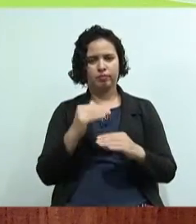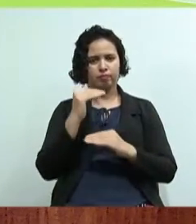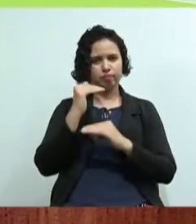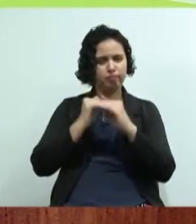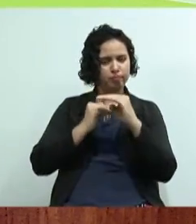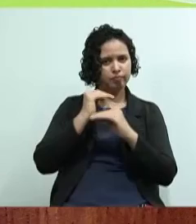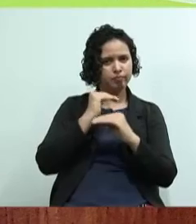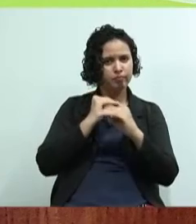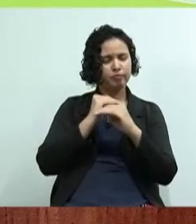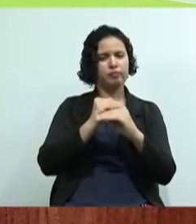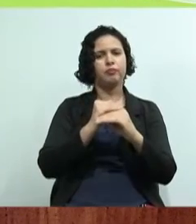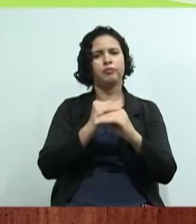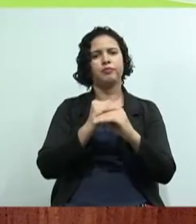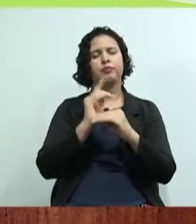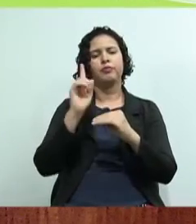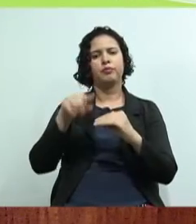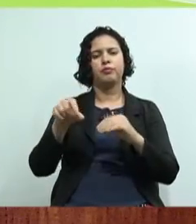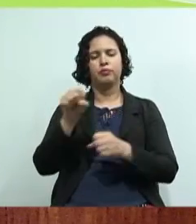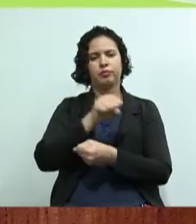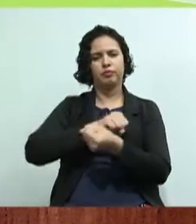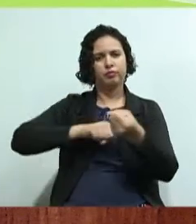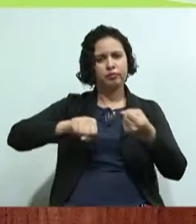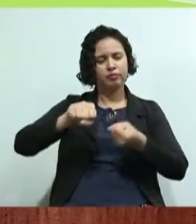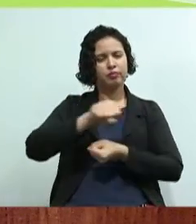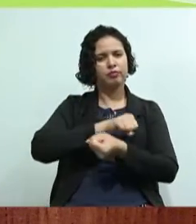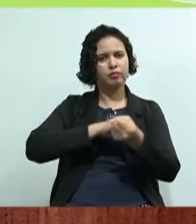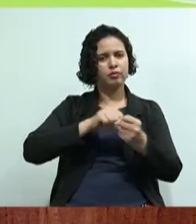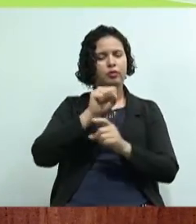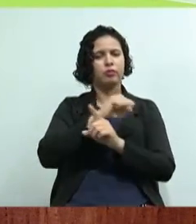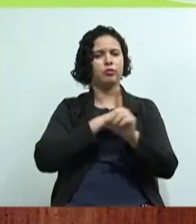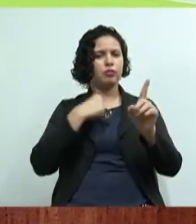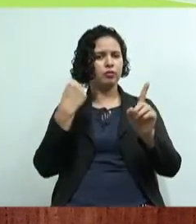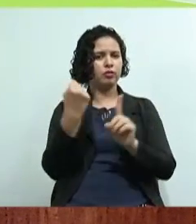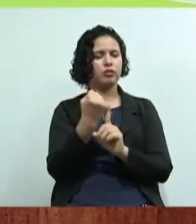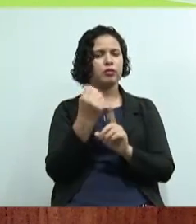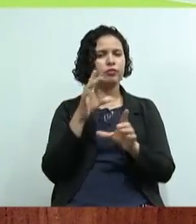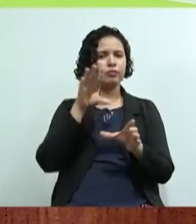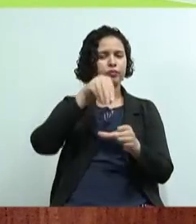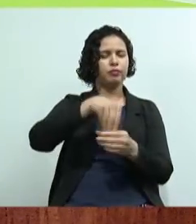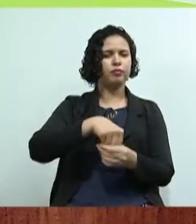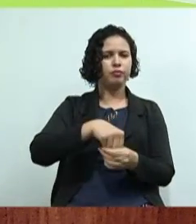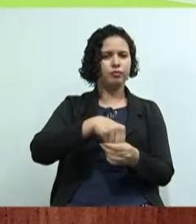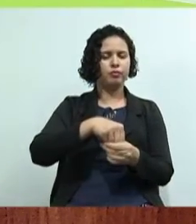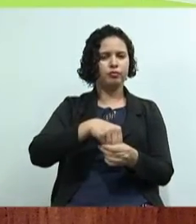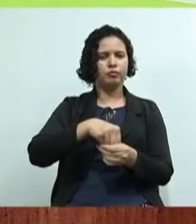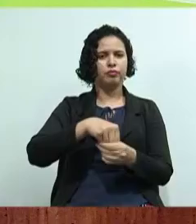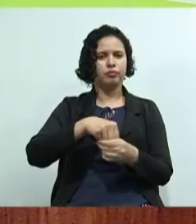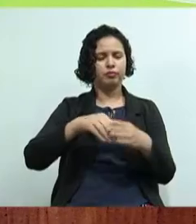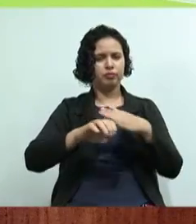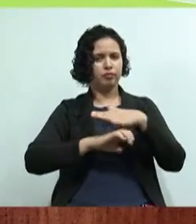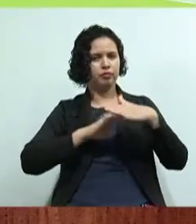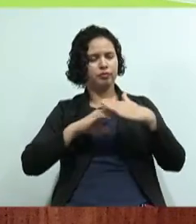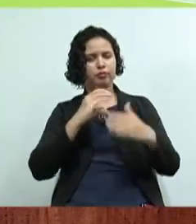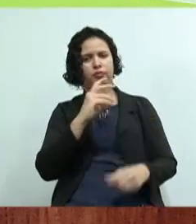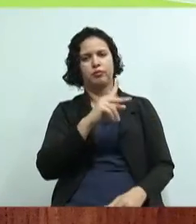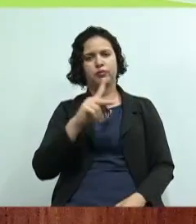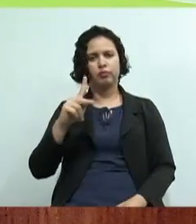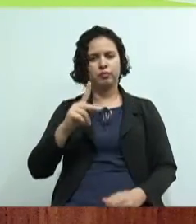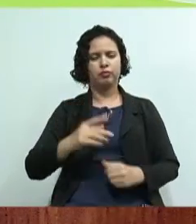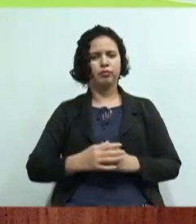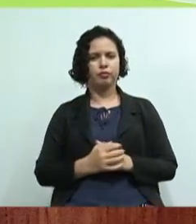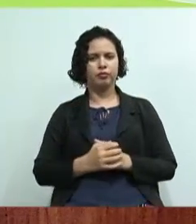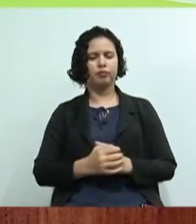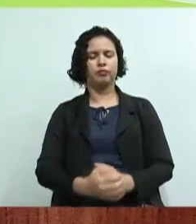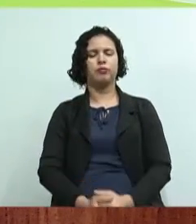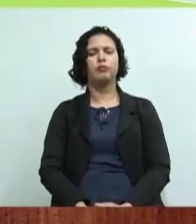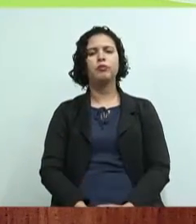uma forma de você trabalhar a sustentabilidade social a partir dessa organização empresarial.